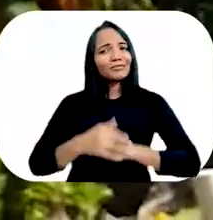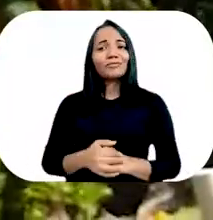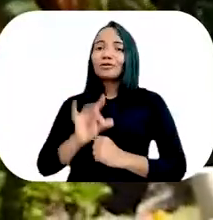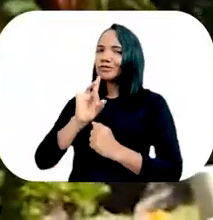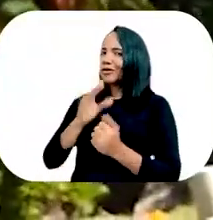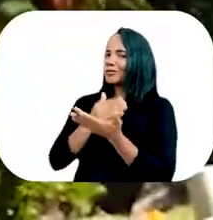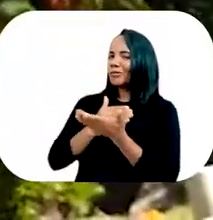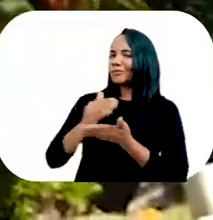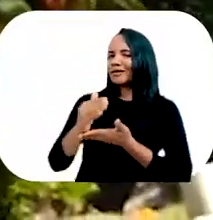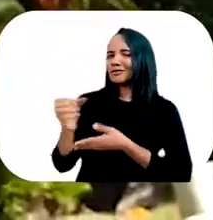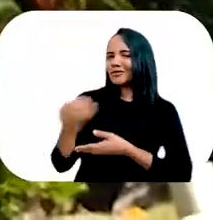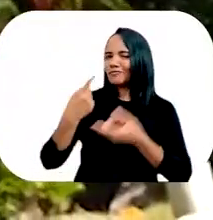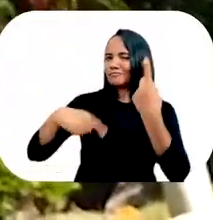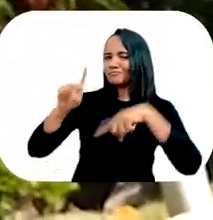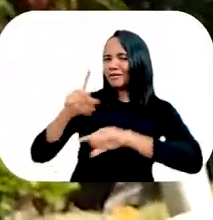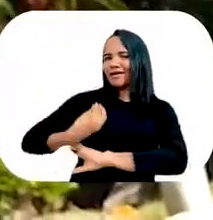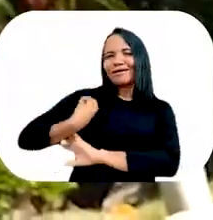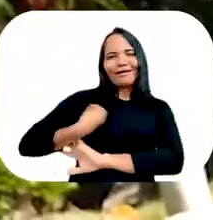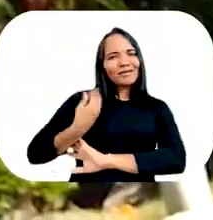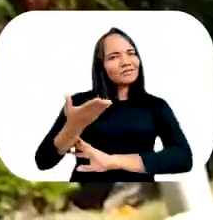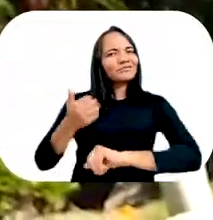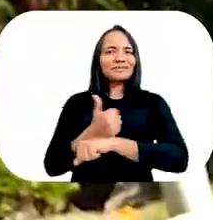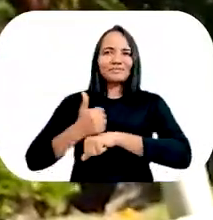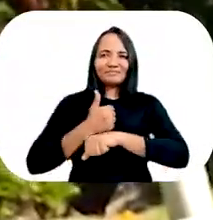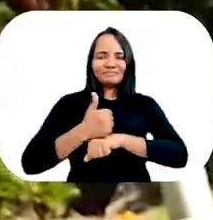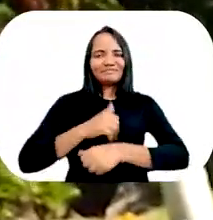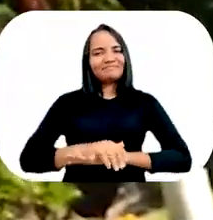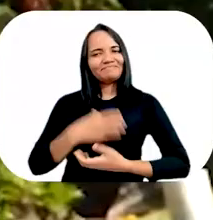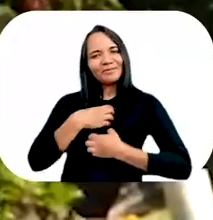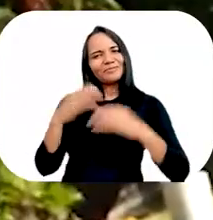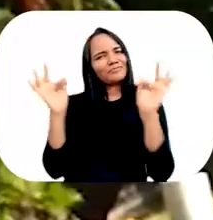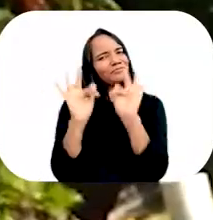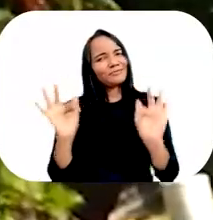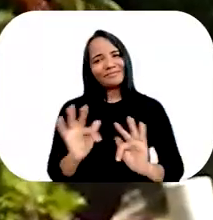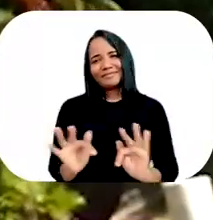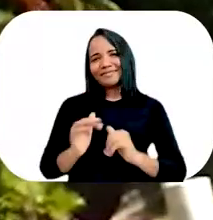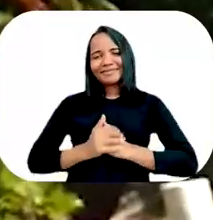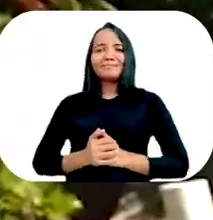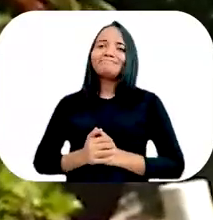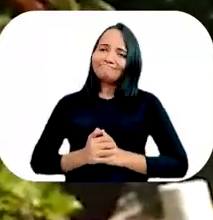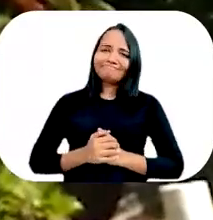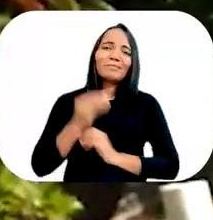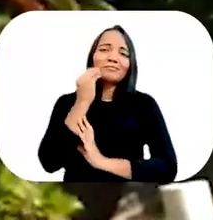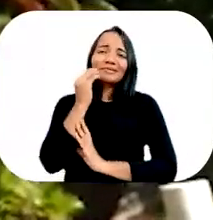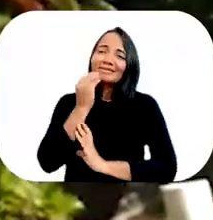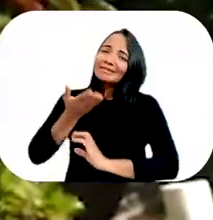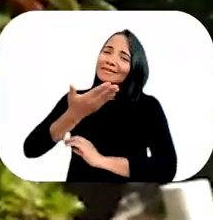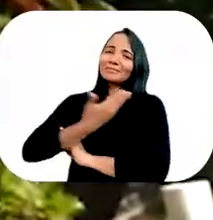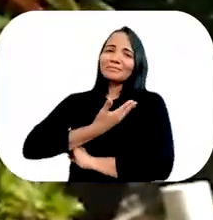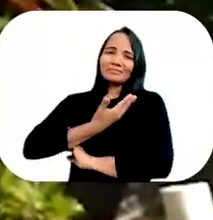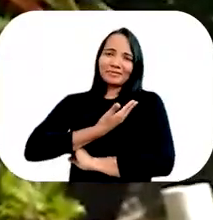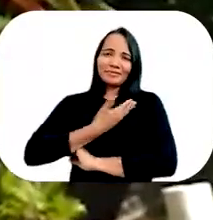o início de uma nova trajetória na sua vida, na sua carreira. Eu fico muito feliz por ter a oportunidade de ser seu amigo